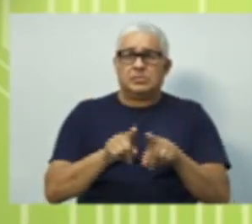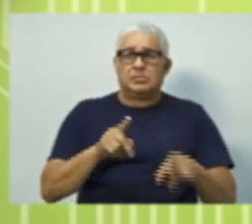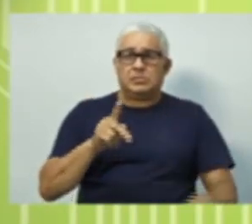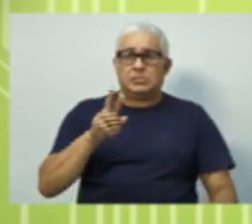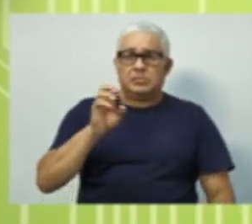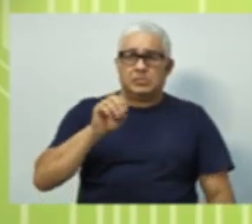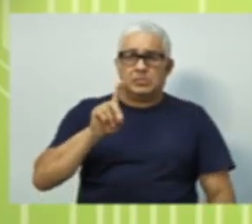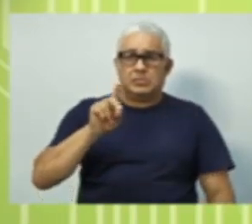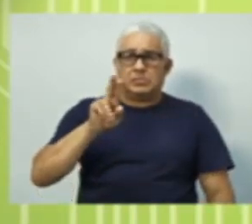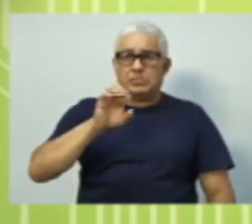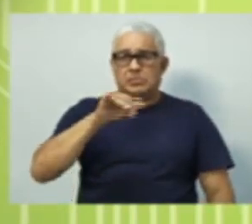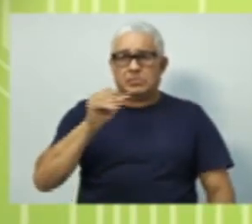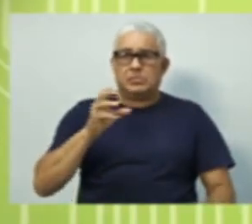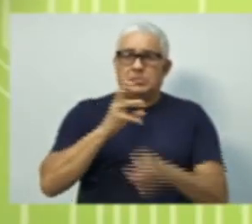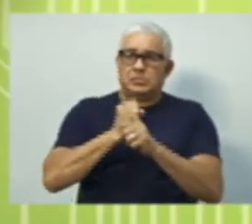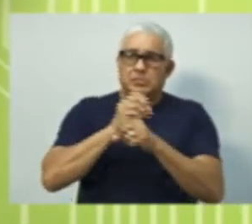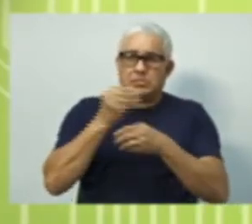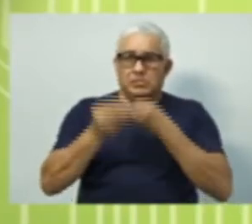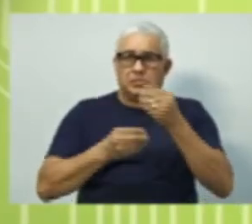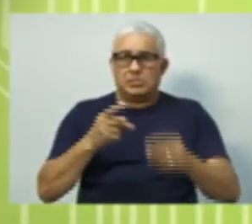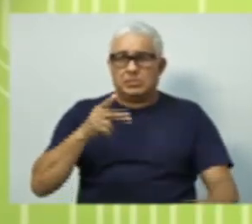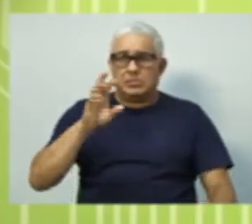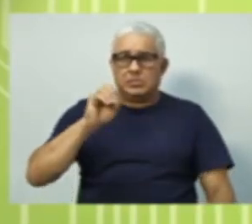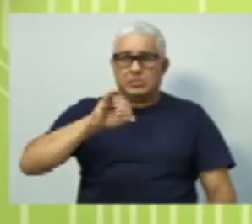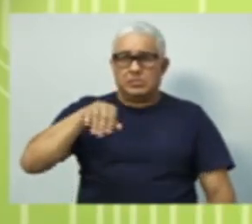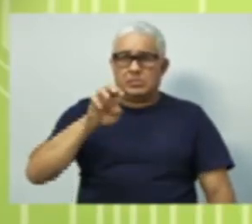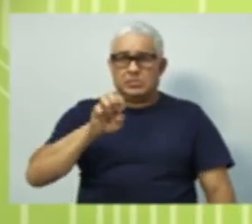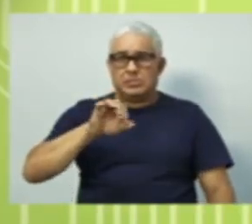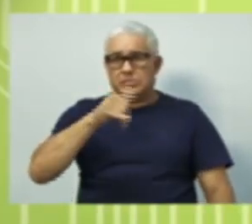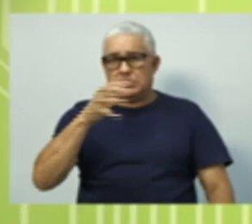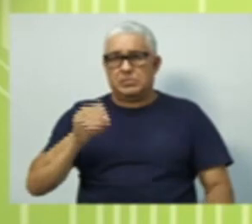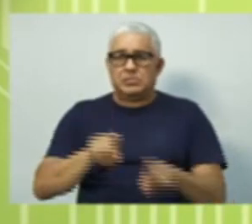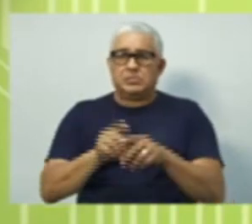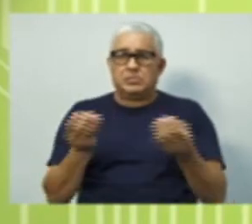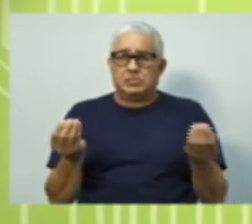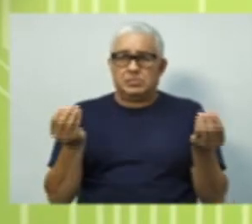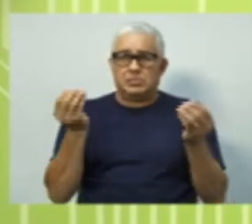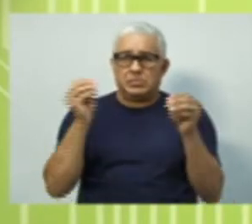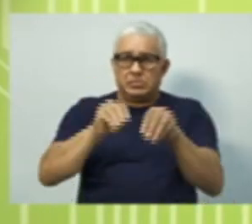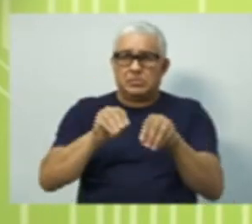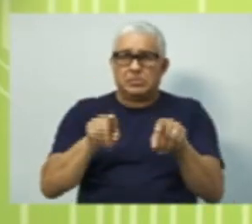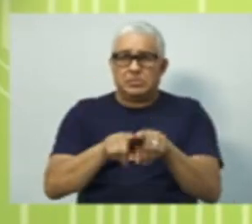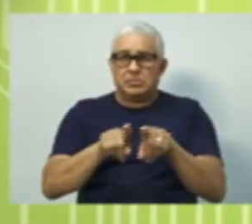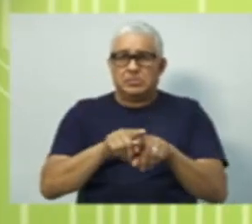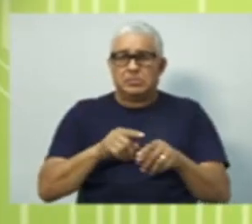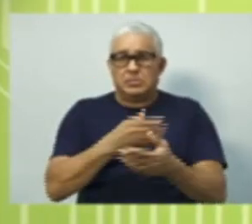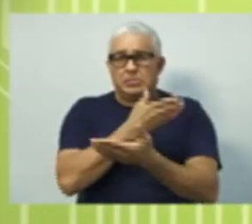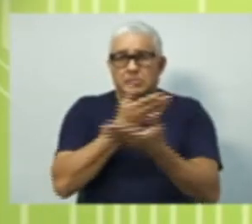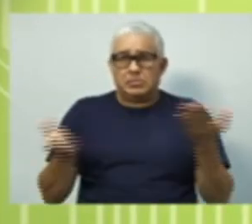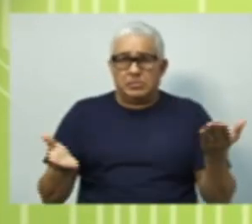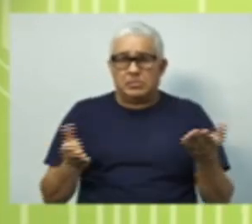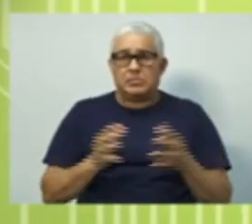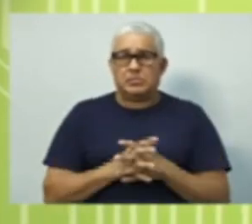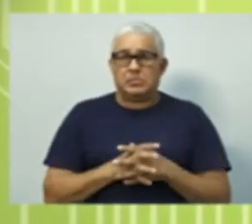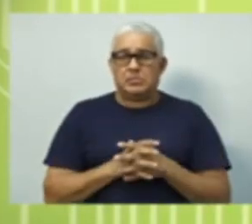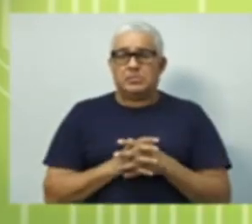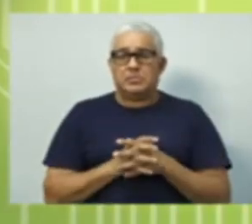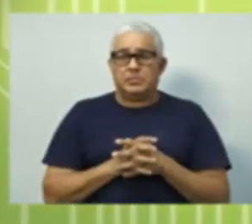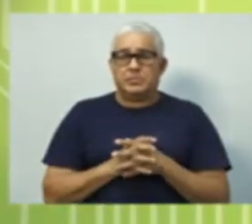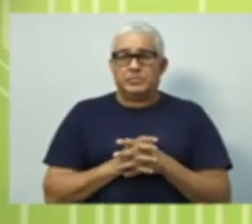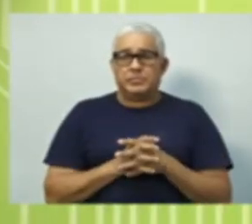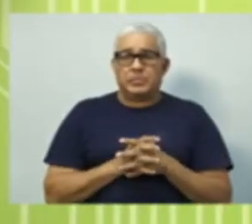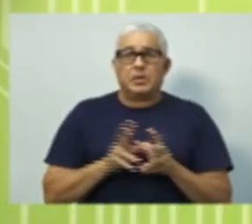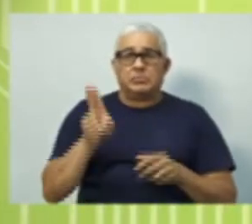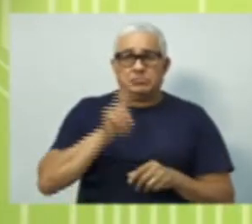para a vida de vocês. Muito bem. Qual o nome do aluno, professor? Foi o